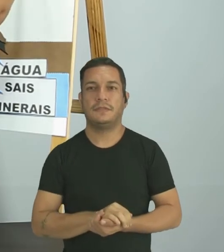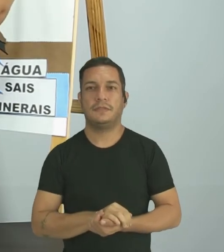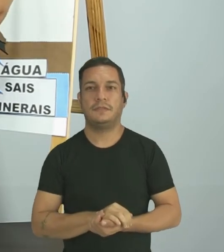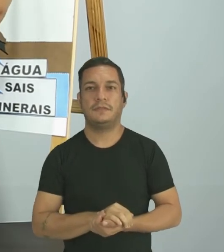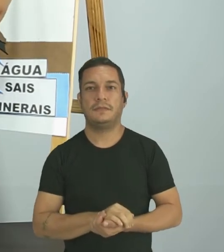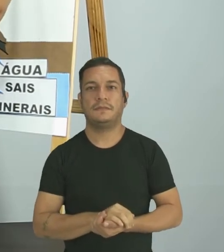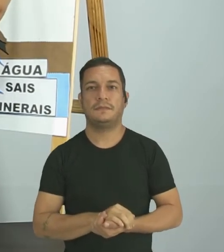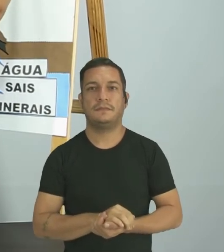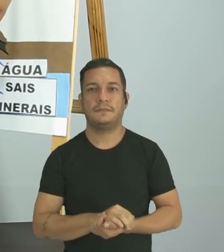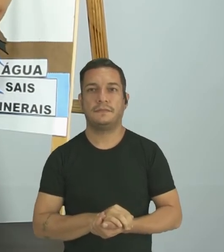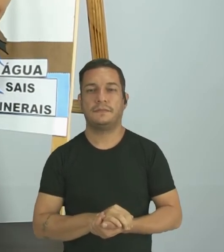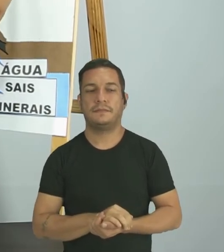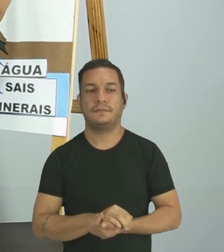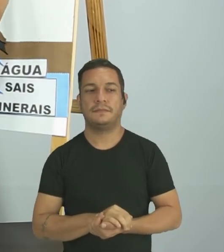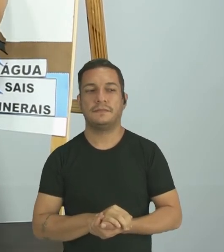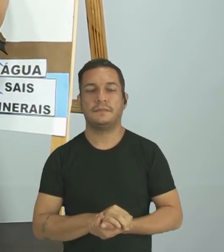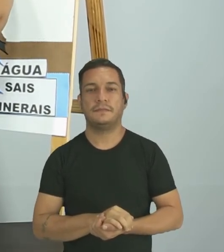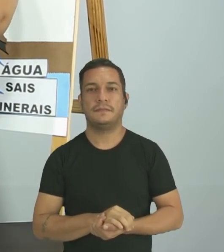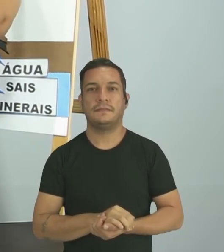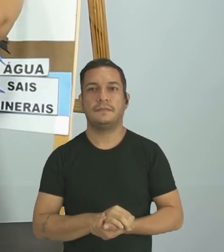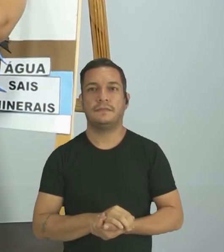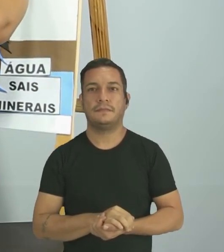Vamos centralizar.